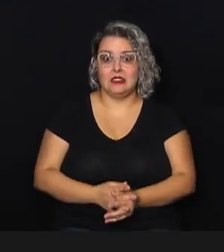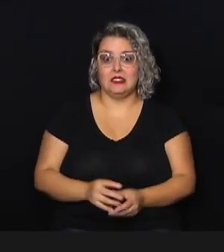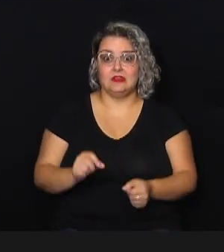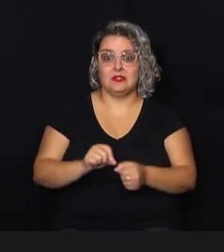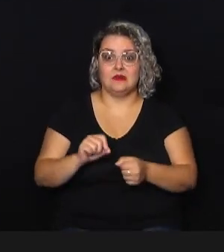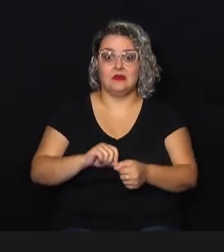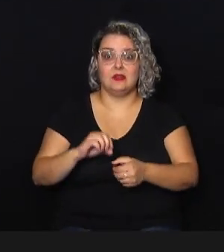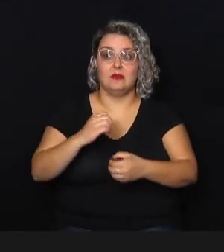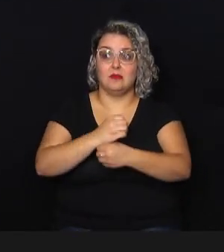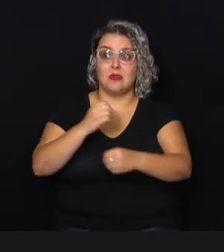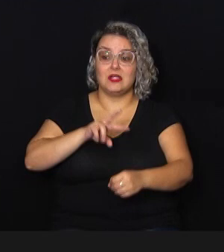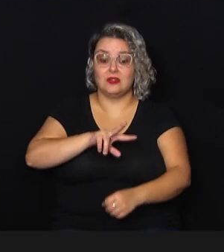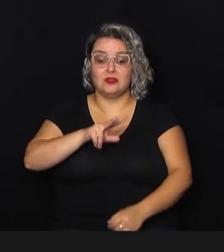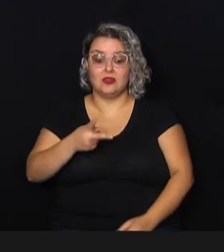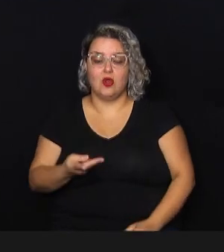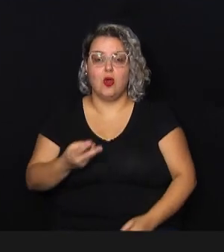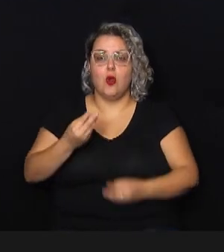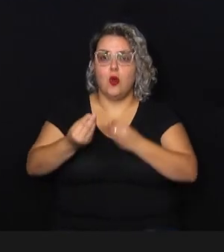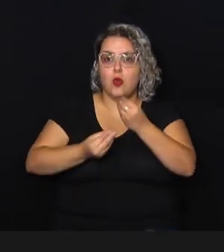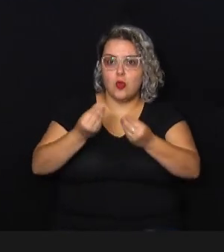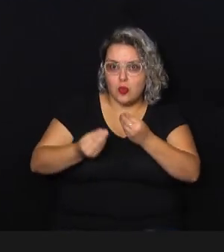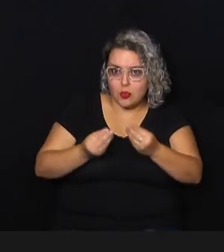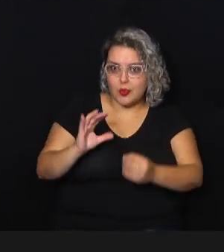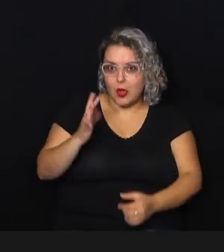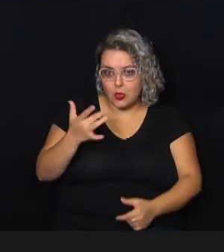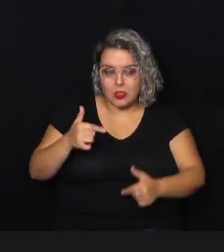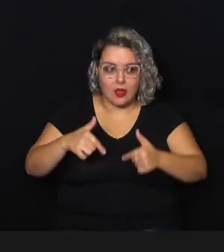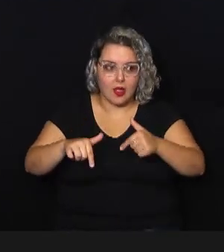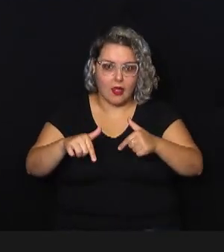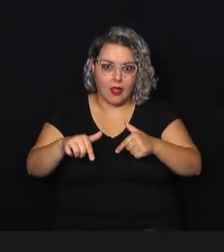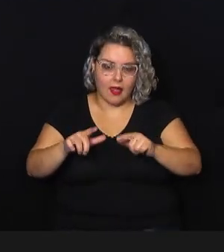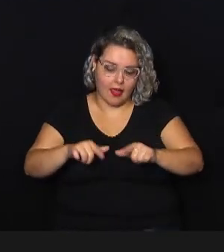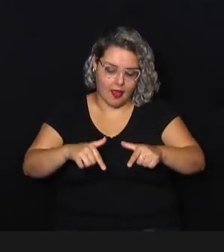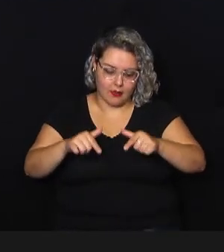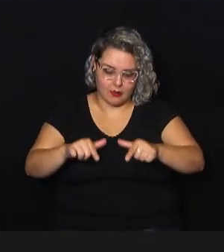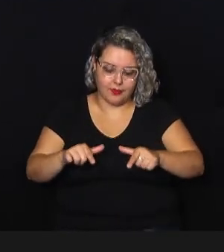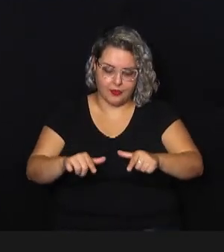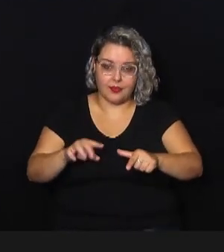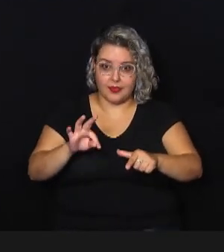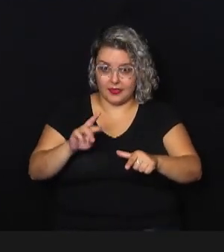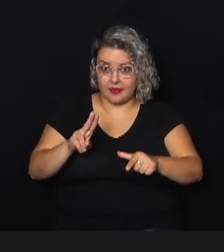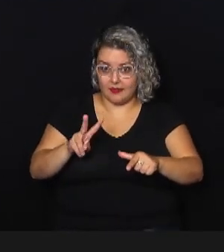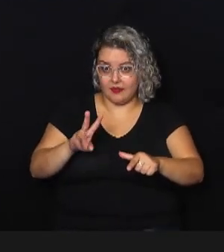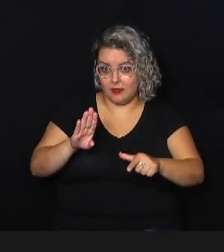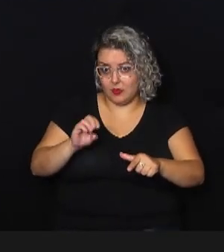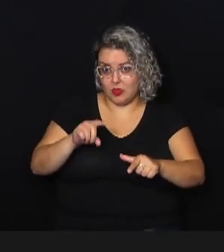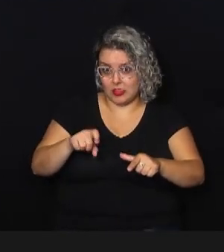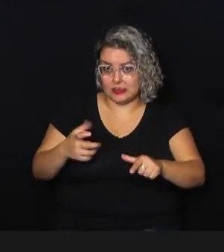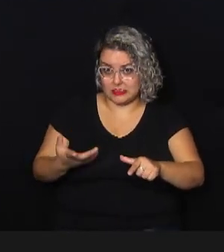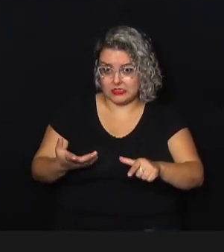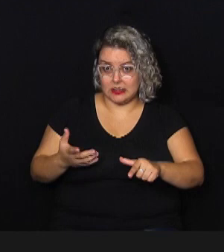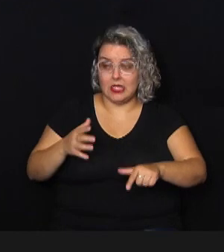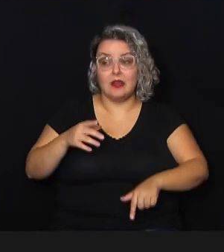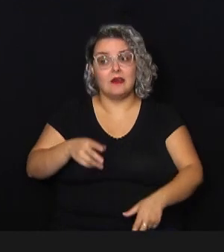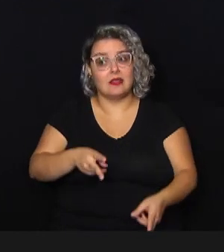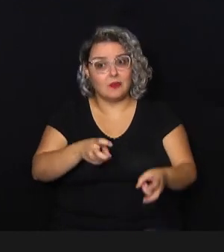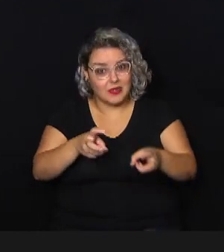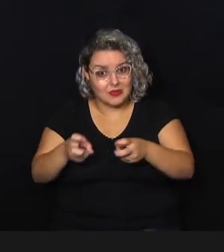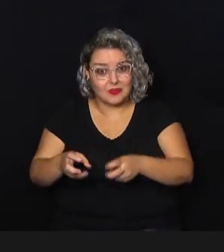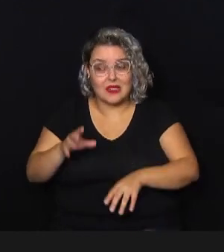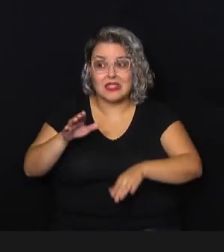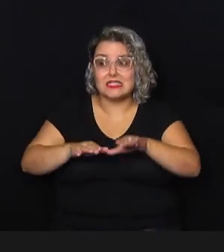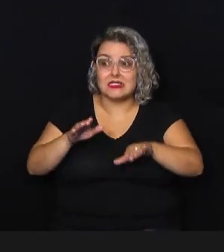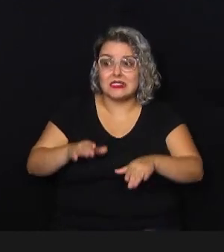como que funcionavam essas TV Box, né? E identificou-se que essas TV Box, muitas vezes,